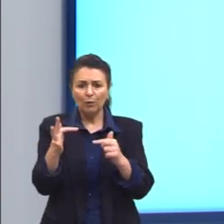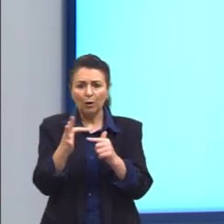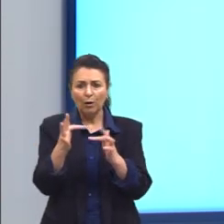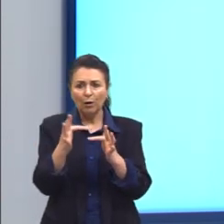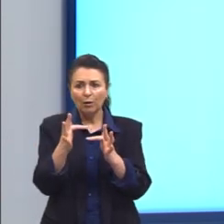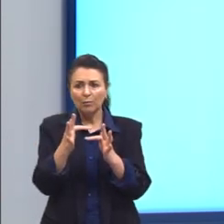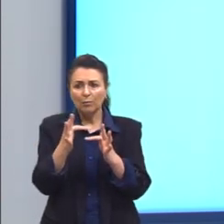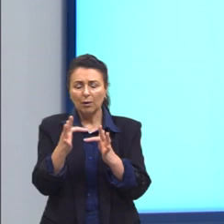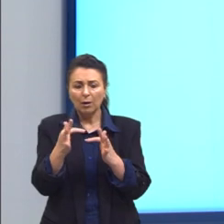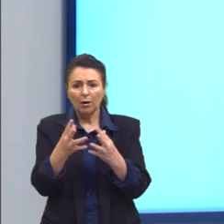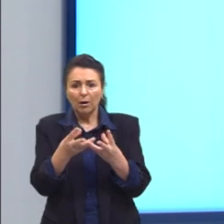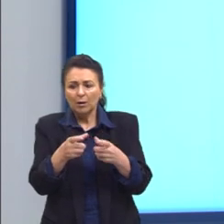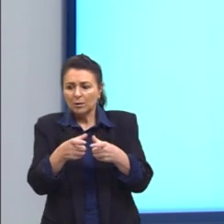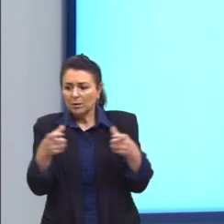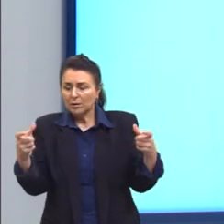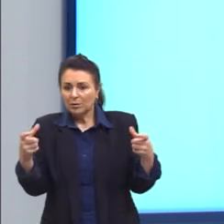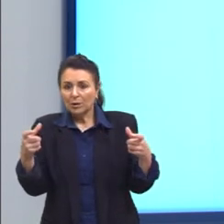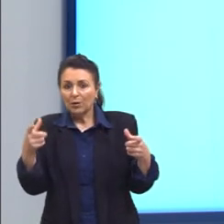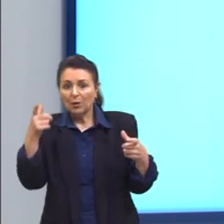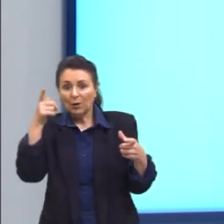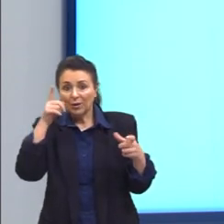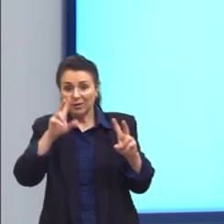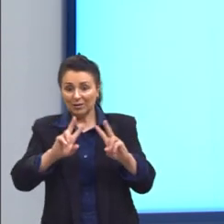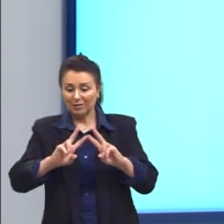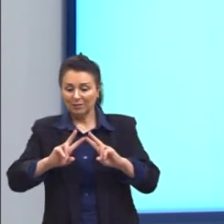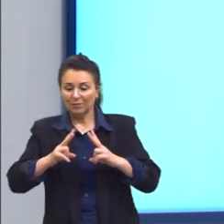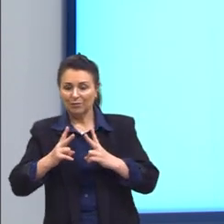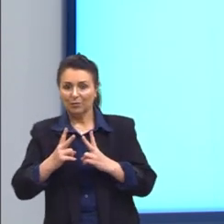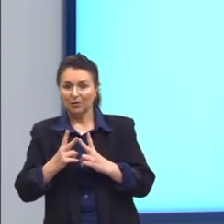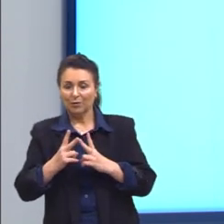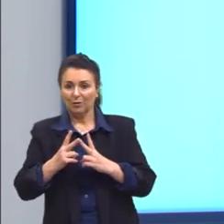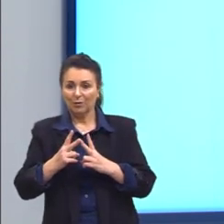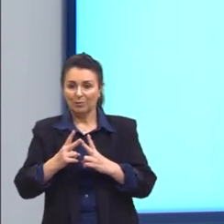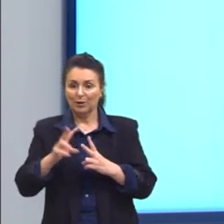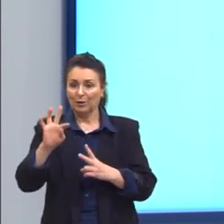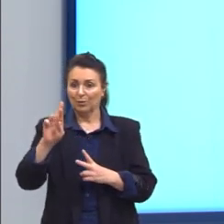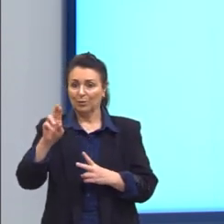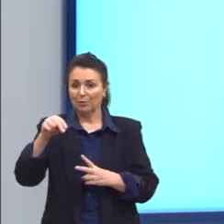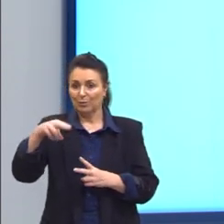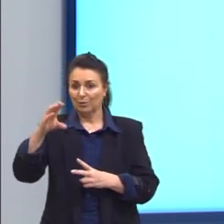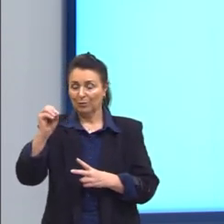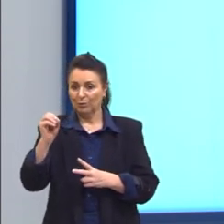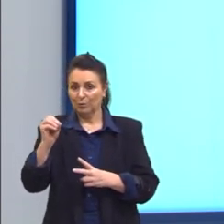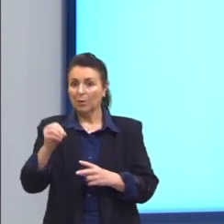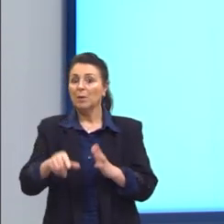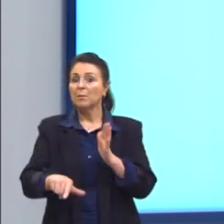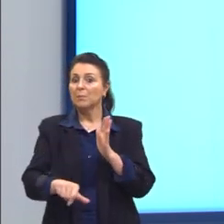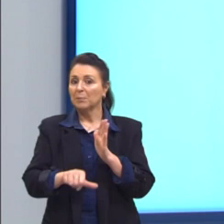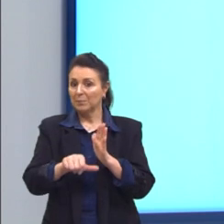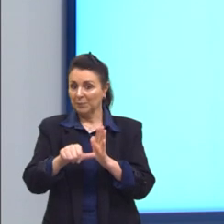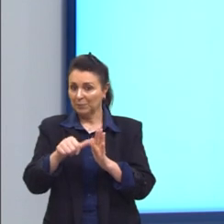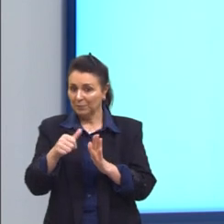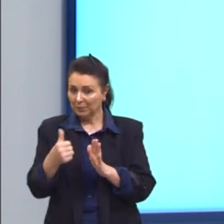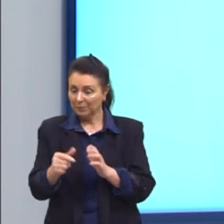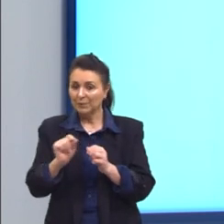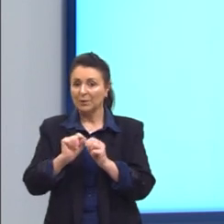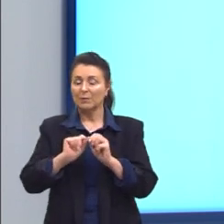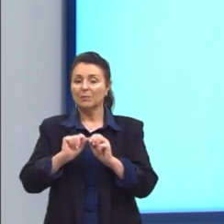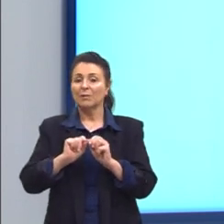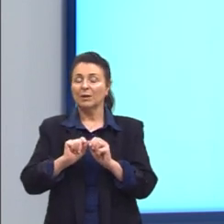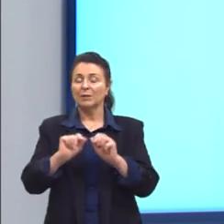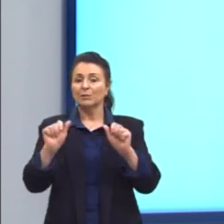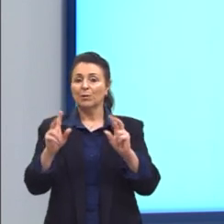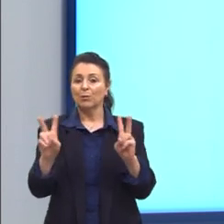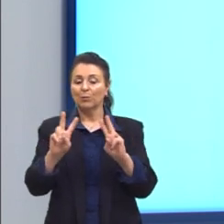consegue calcular o volume de um tronco calculando o volume da pirâmide antes de ser feita ali o